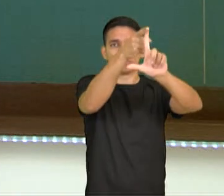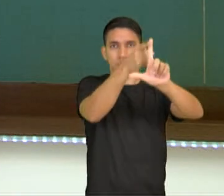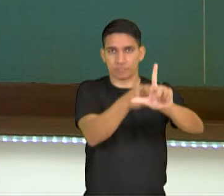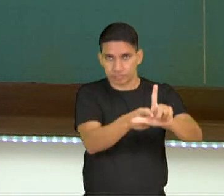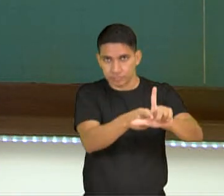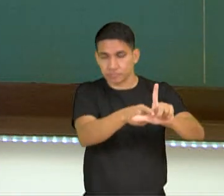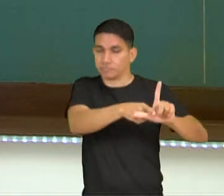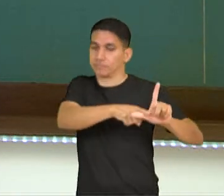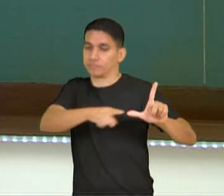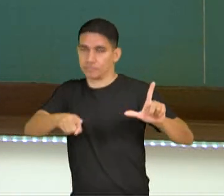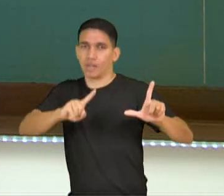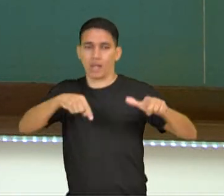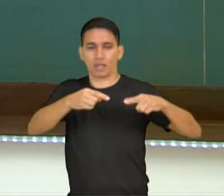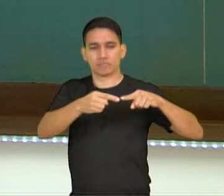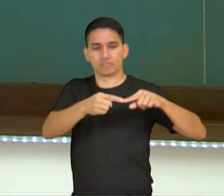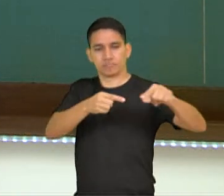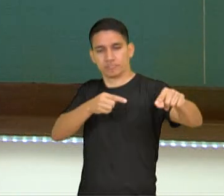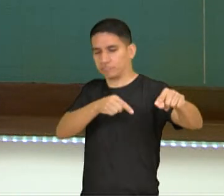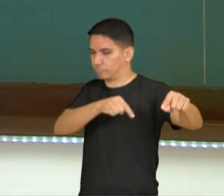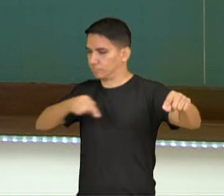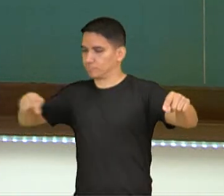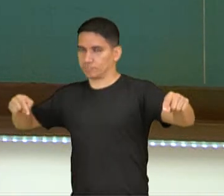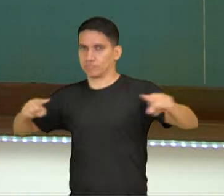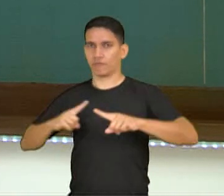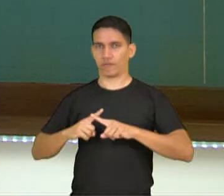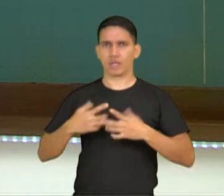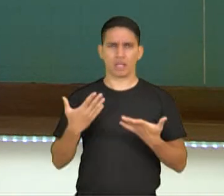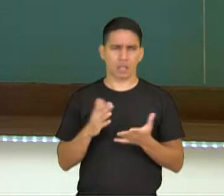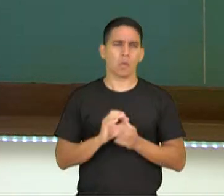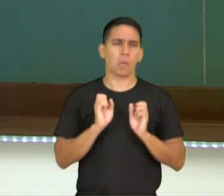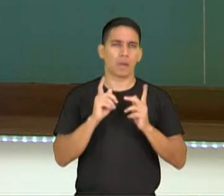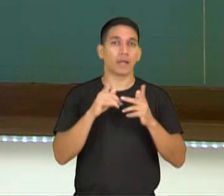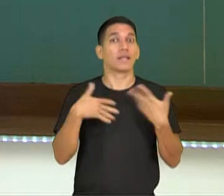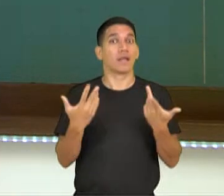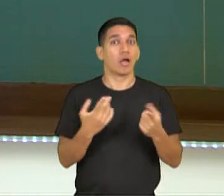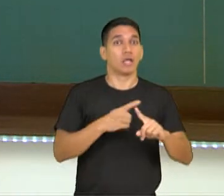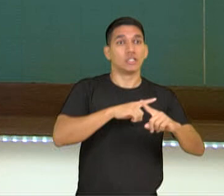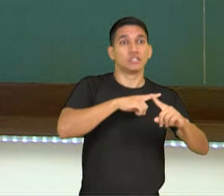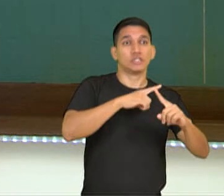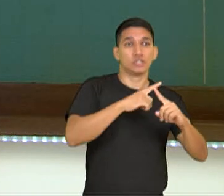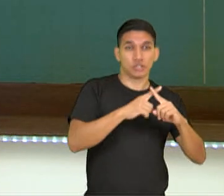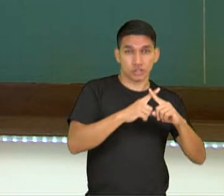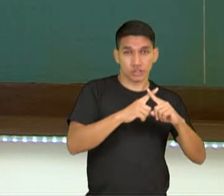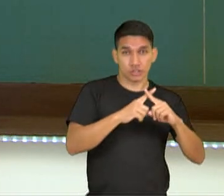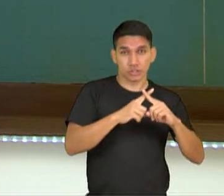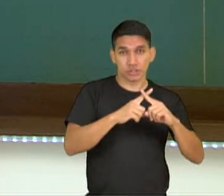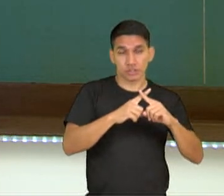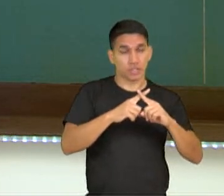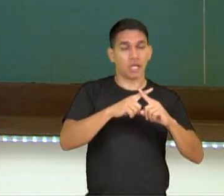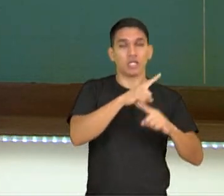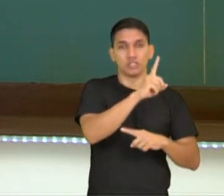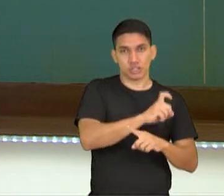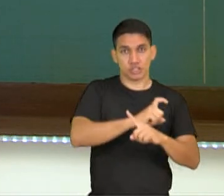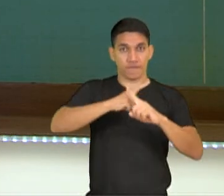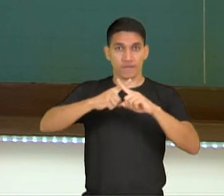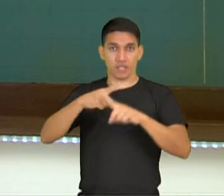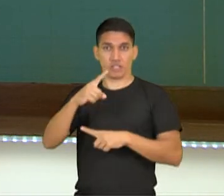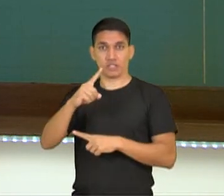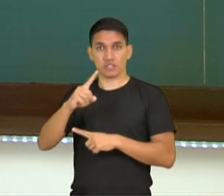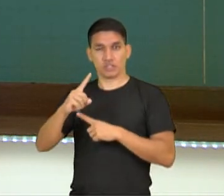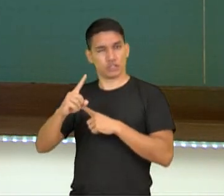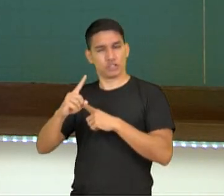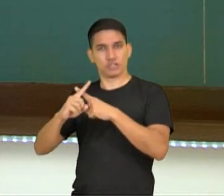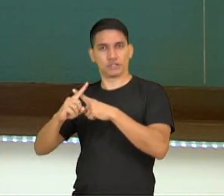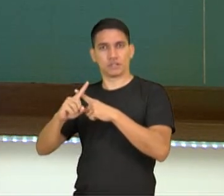Então, X mais 8 vezes X, tá bom? Então, vamos fazer essa multiplicação e vamos igualar aqui a quantidade